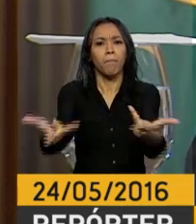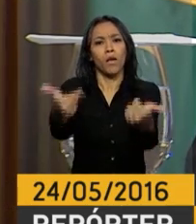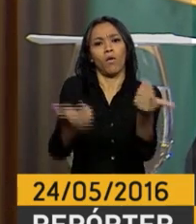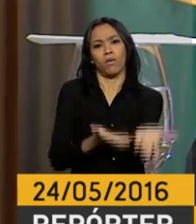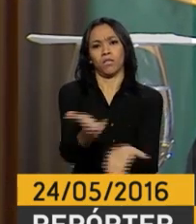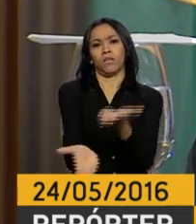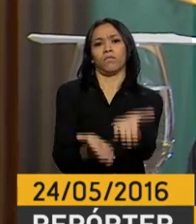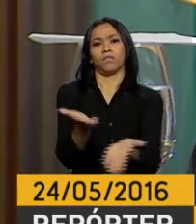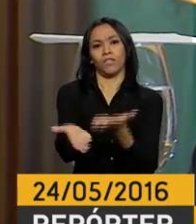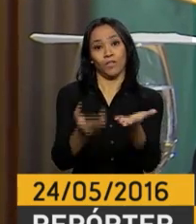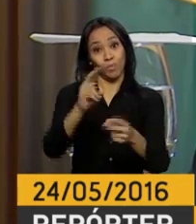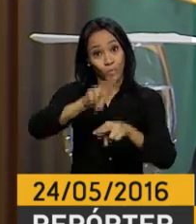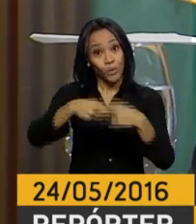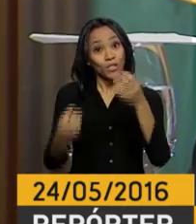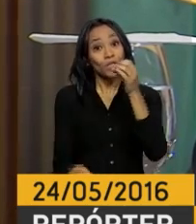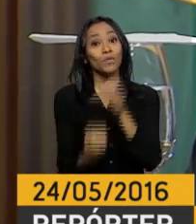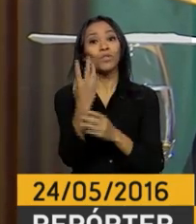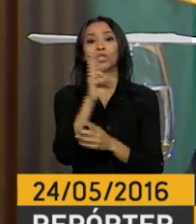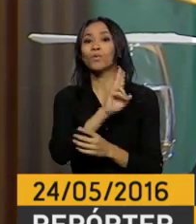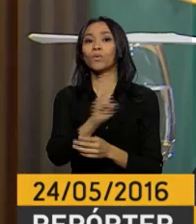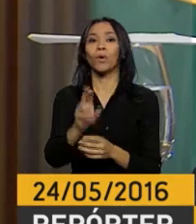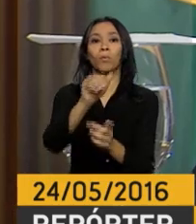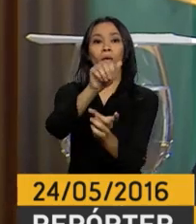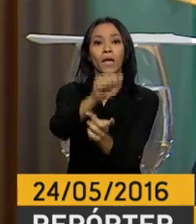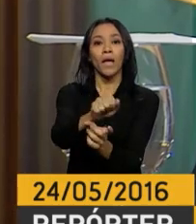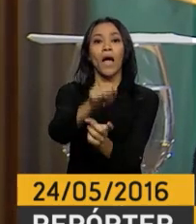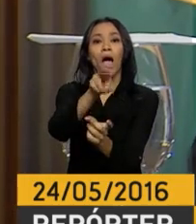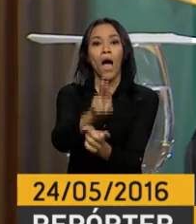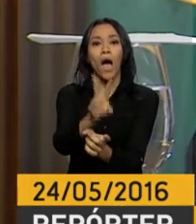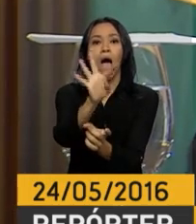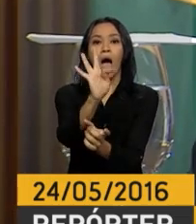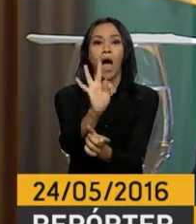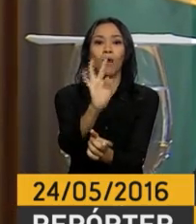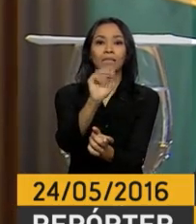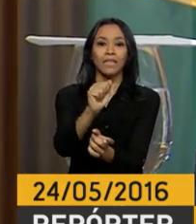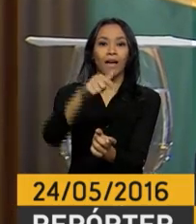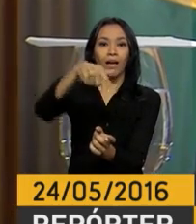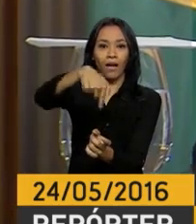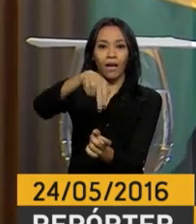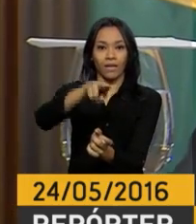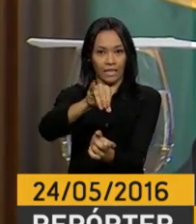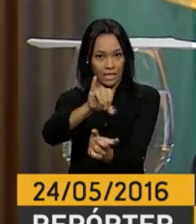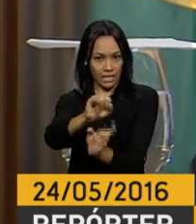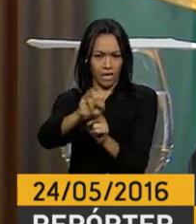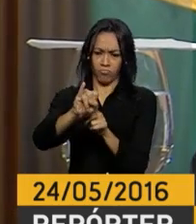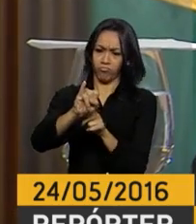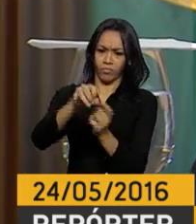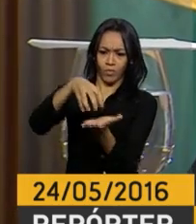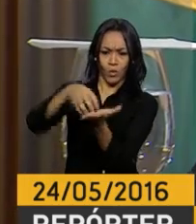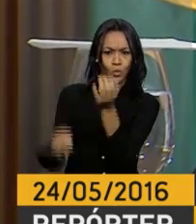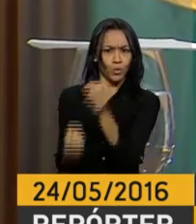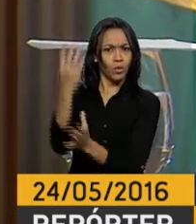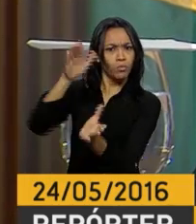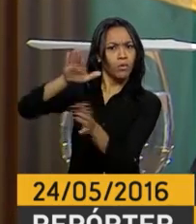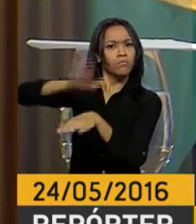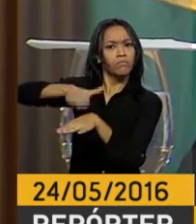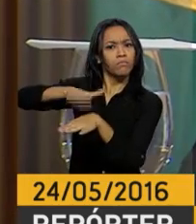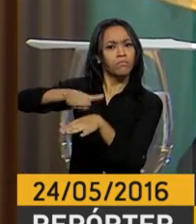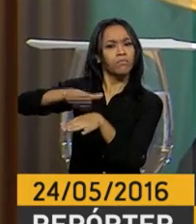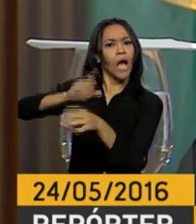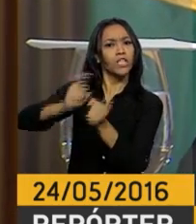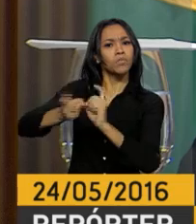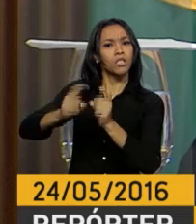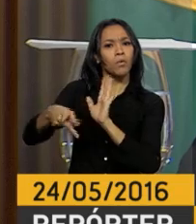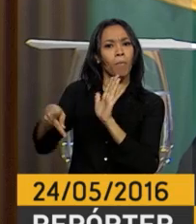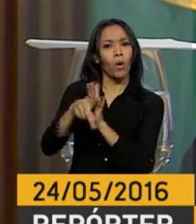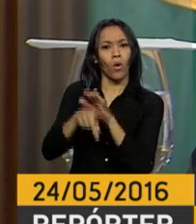aí que surgiram as chamadas autarquias, que significa governo próprio. As autarquias têm o quê? Qual é a possibilidade dela? É ter um regime jurídico,